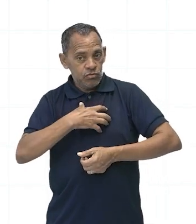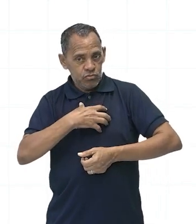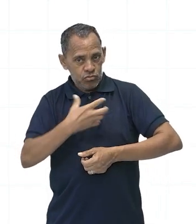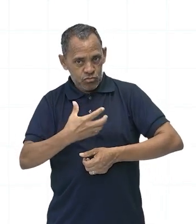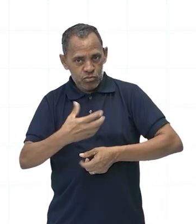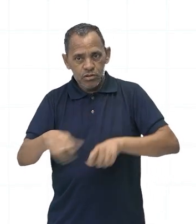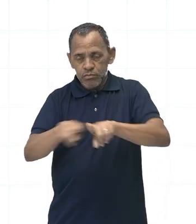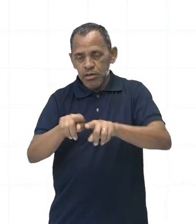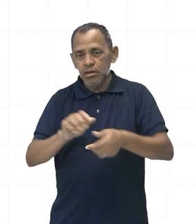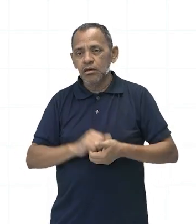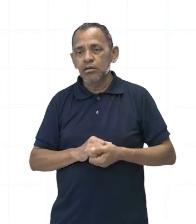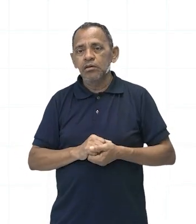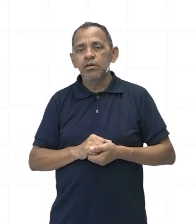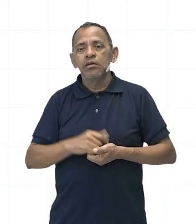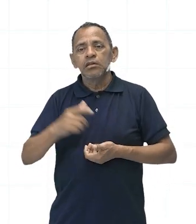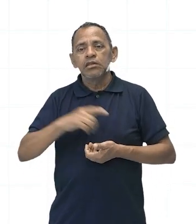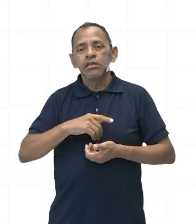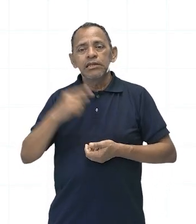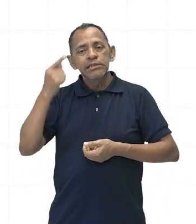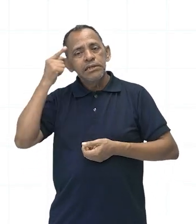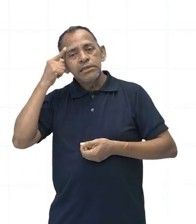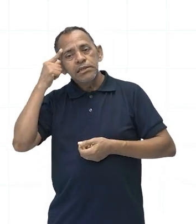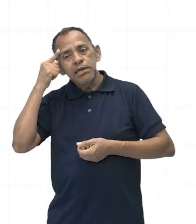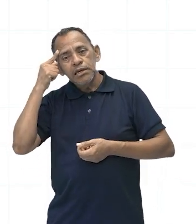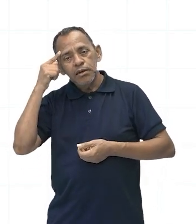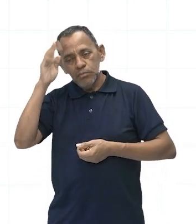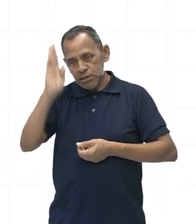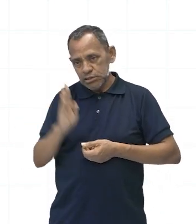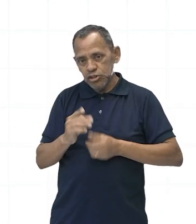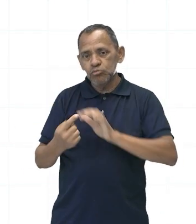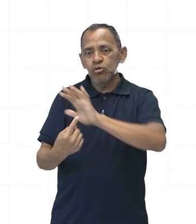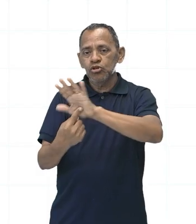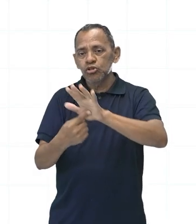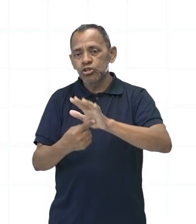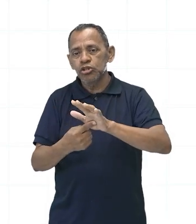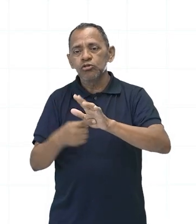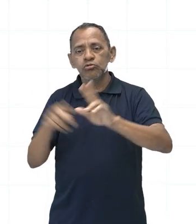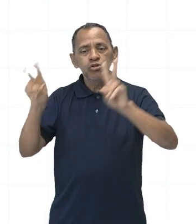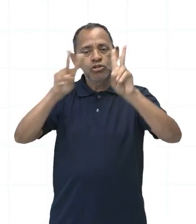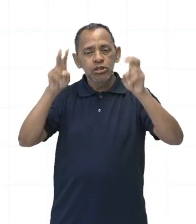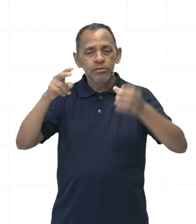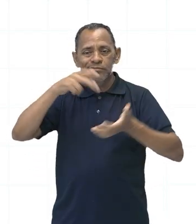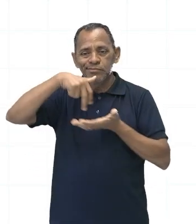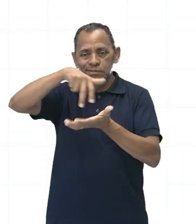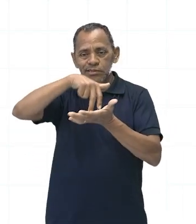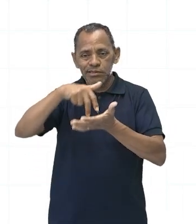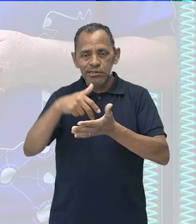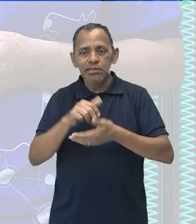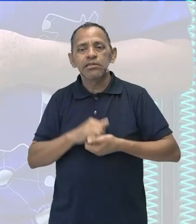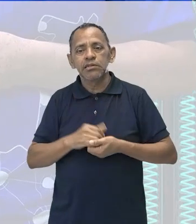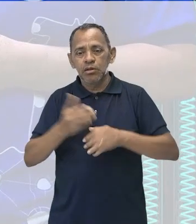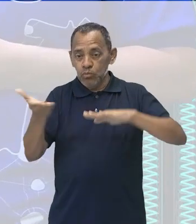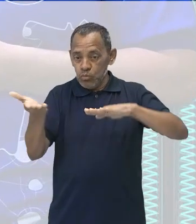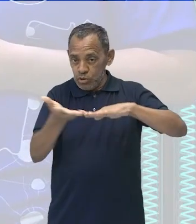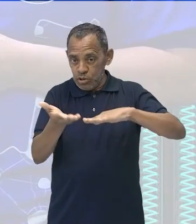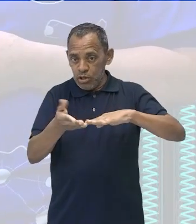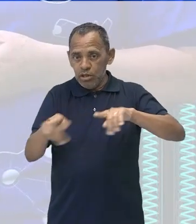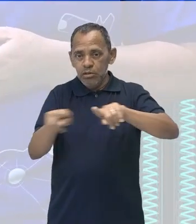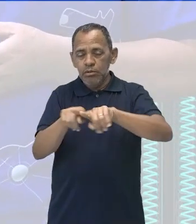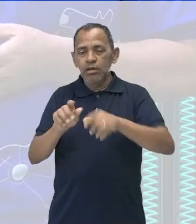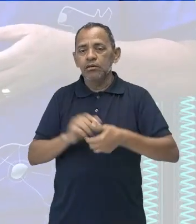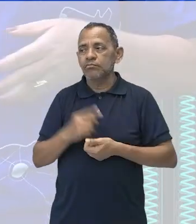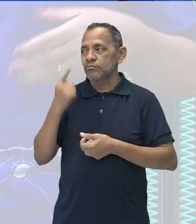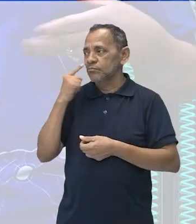para o Brasil, mostrando a questão da dança moderna. E aí, eu trouxe para vocês aqui algumas